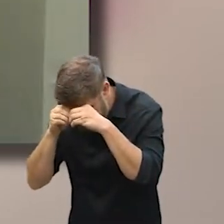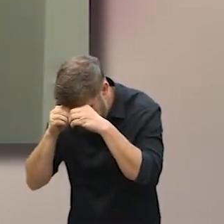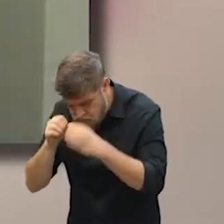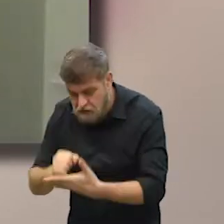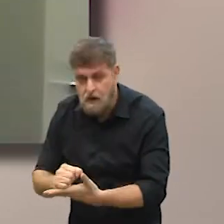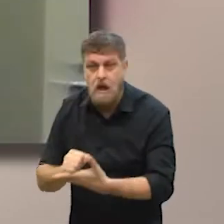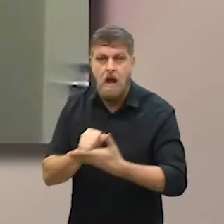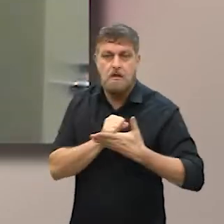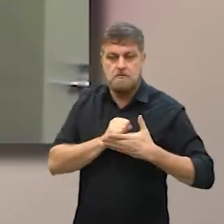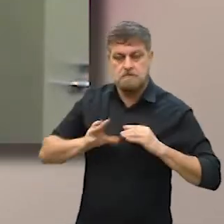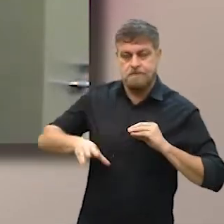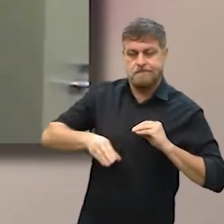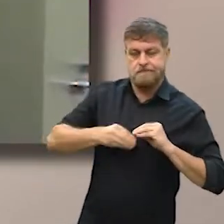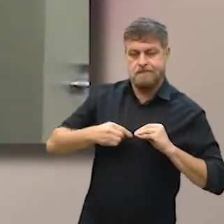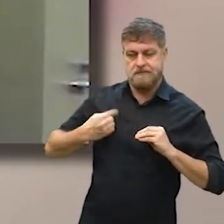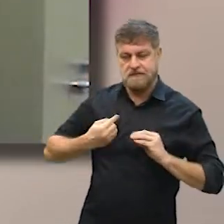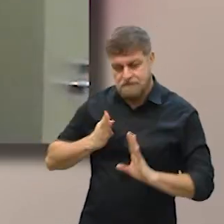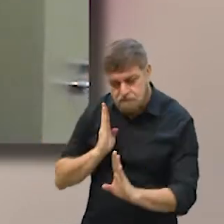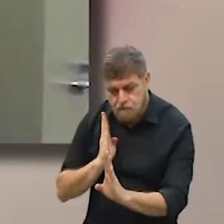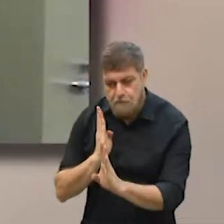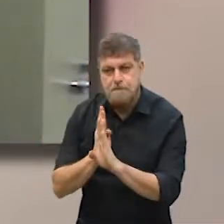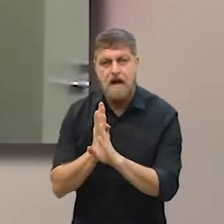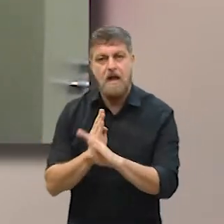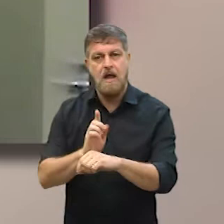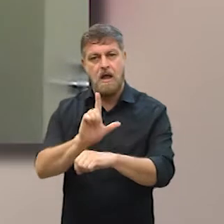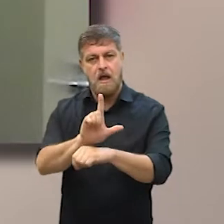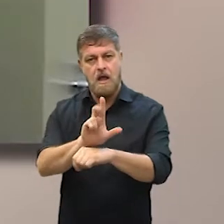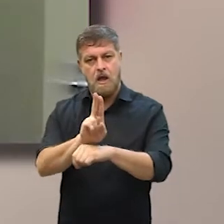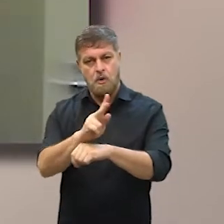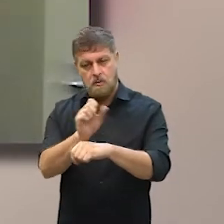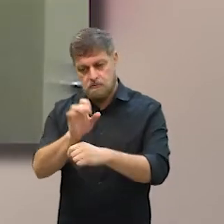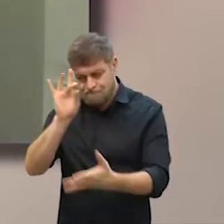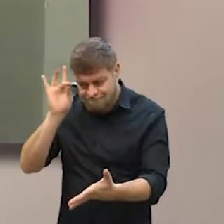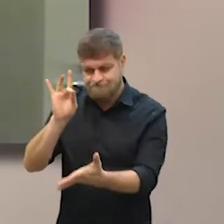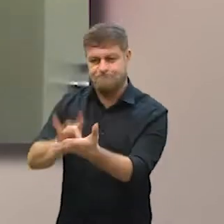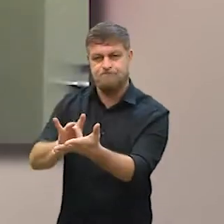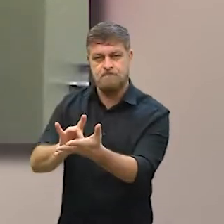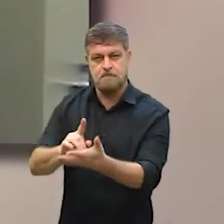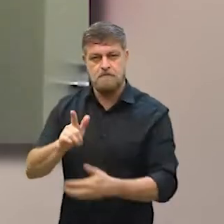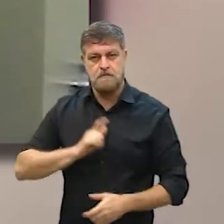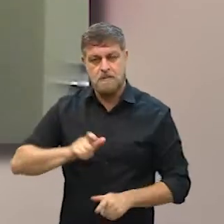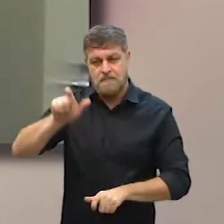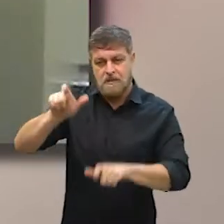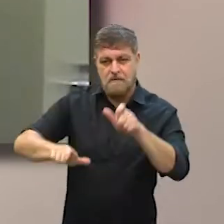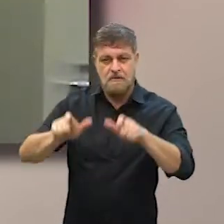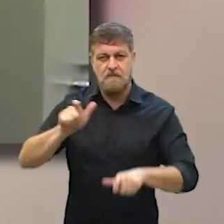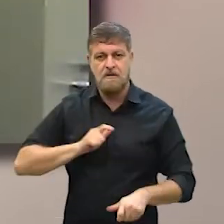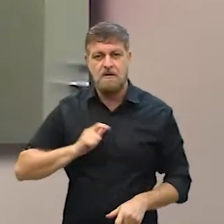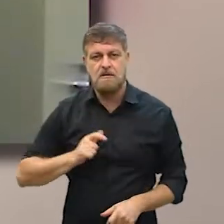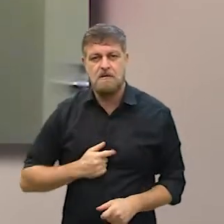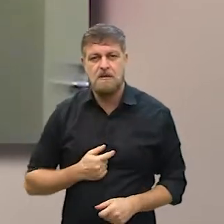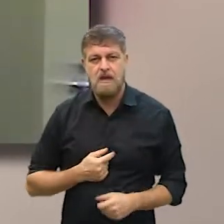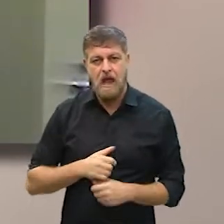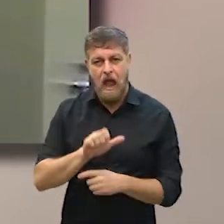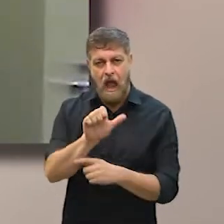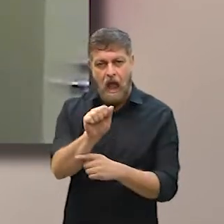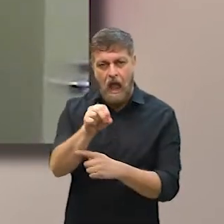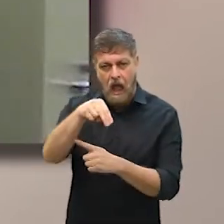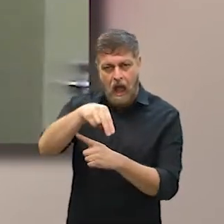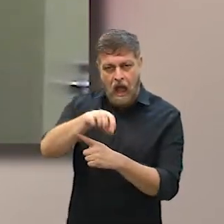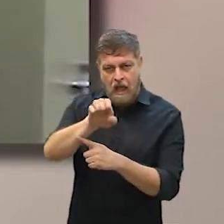laboratório que nos ajudam muito a identificar o lupus eritematoso sistêmico não tem esses pacientes podem ter Anemia